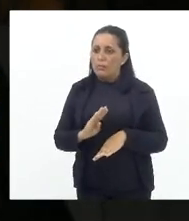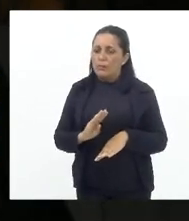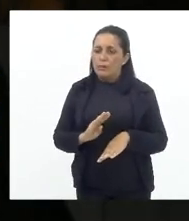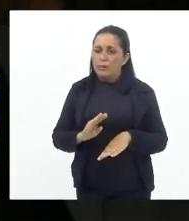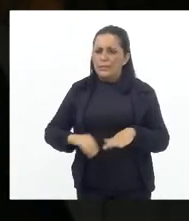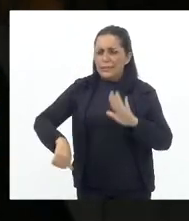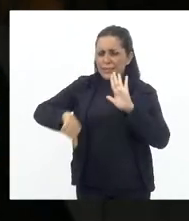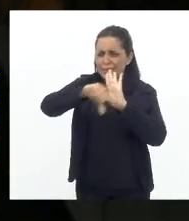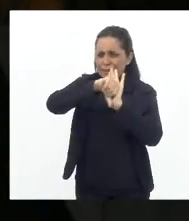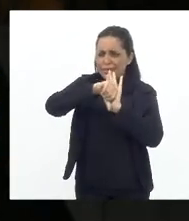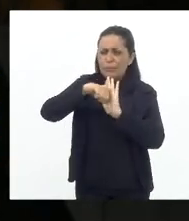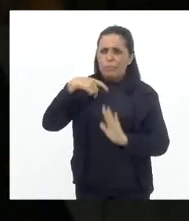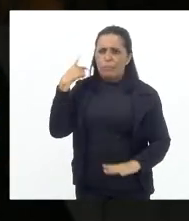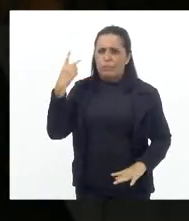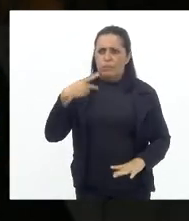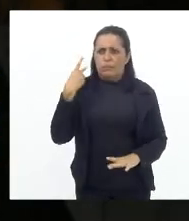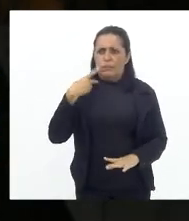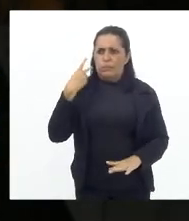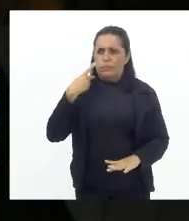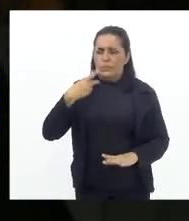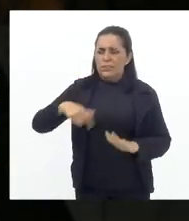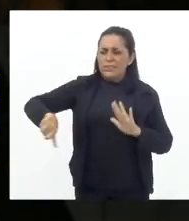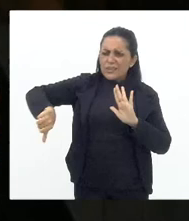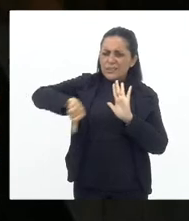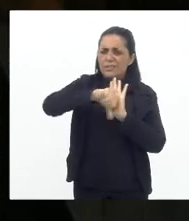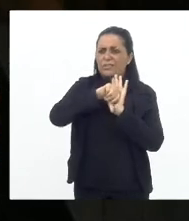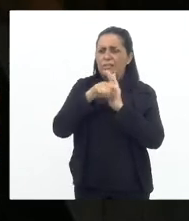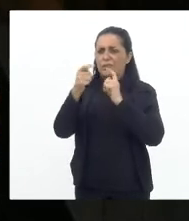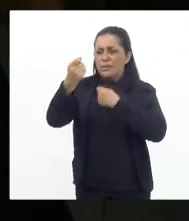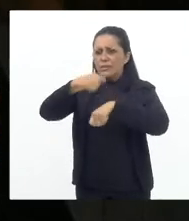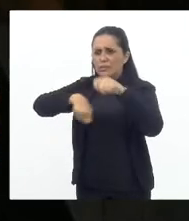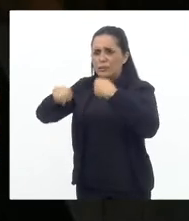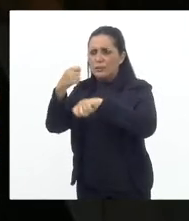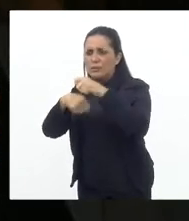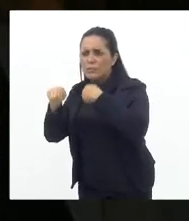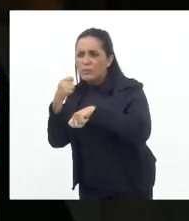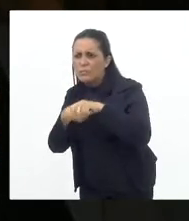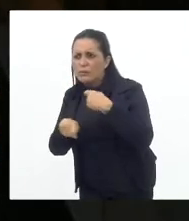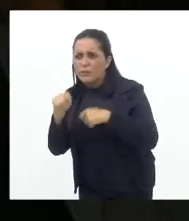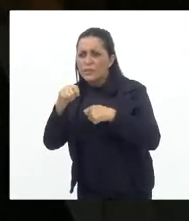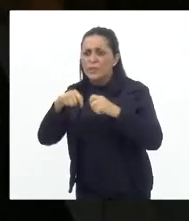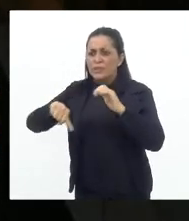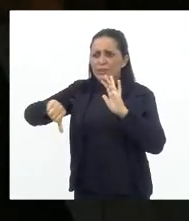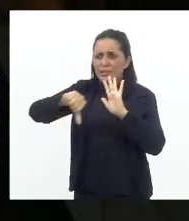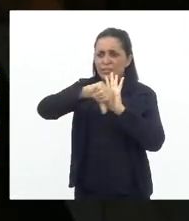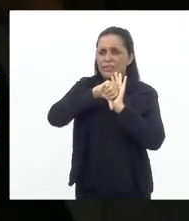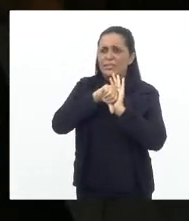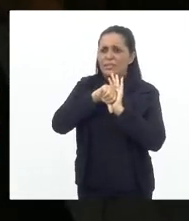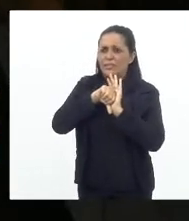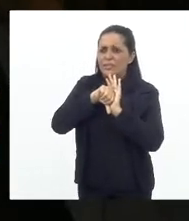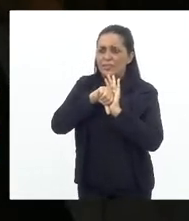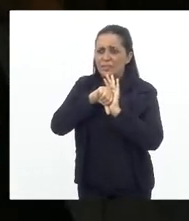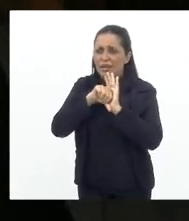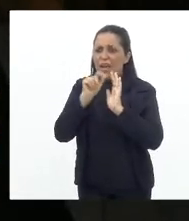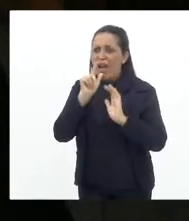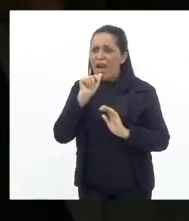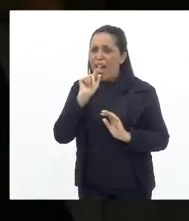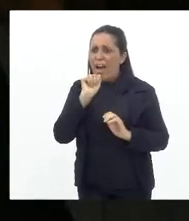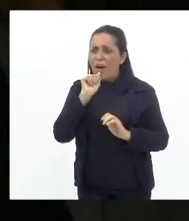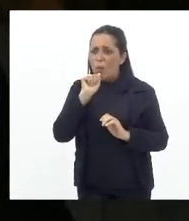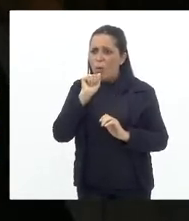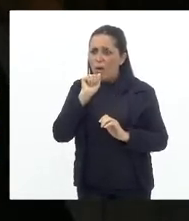política a crise é econômica a crise hídrica